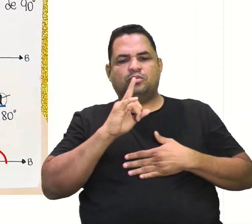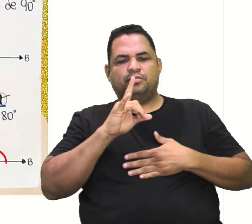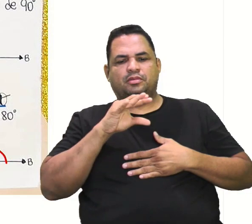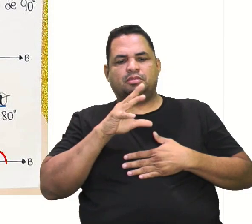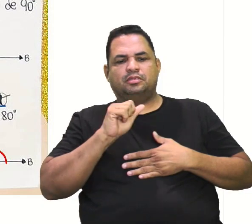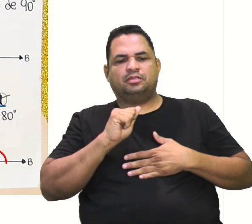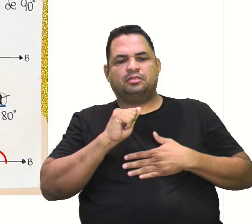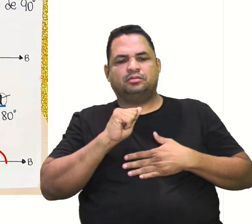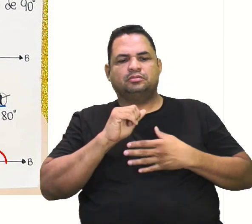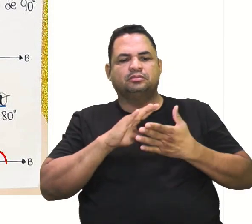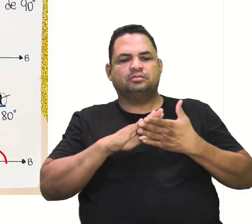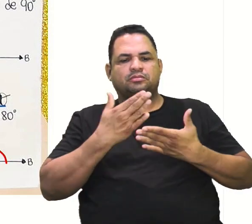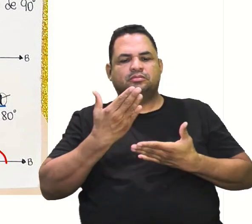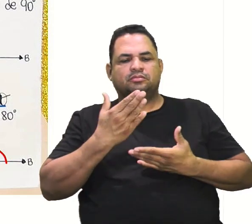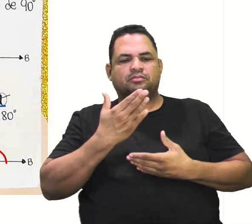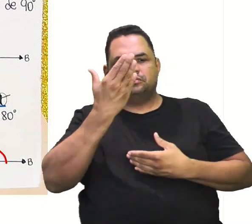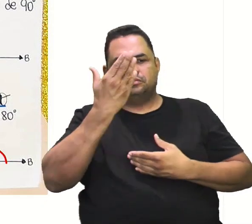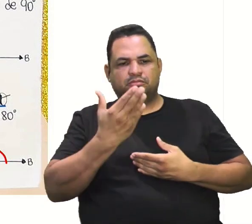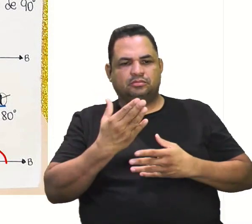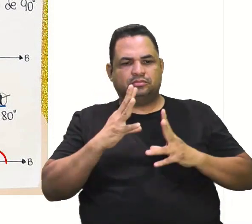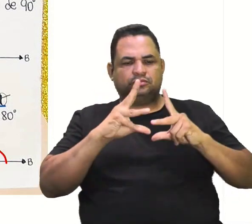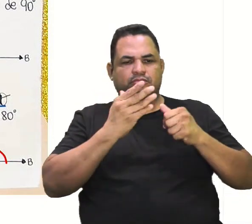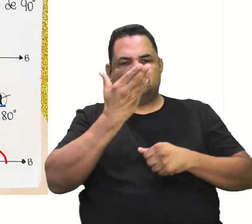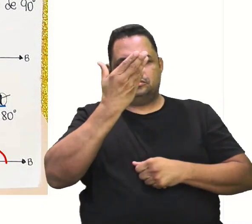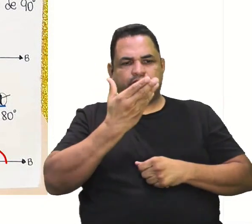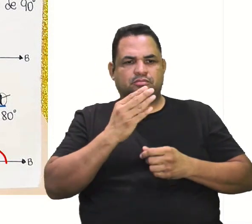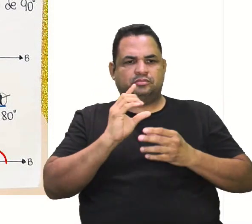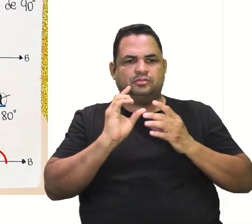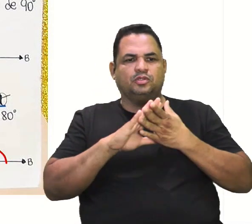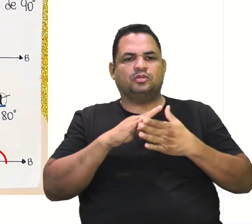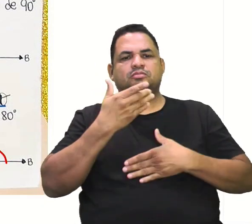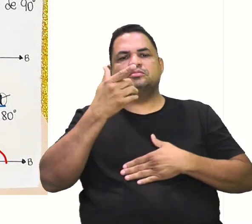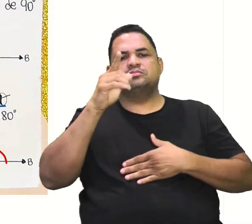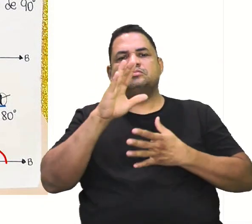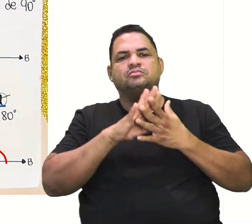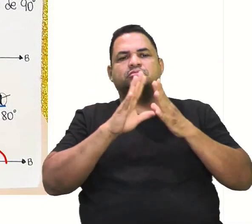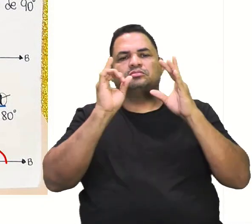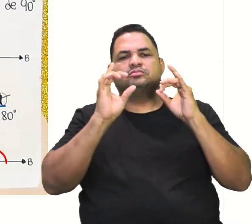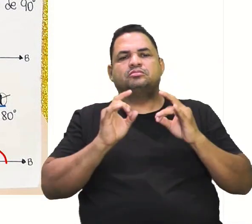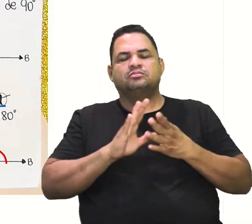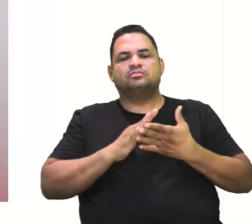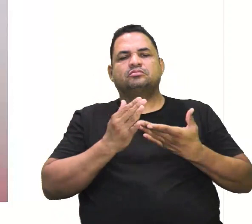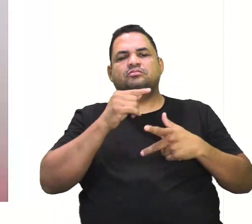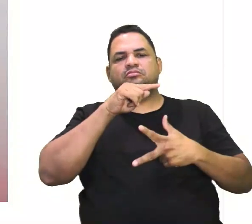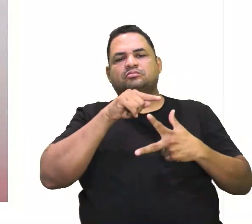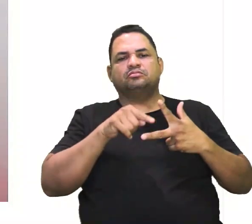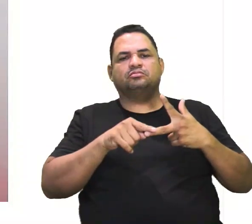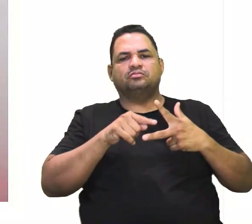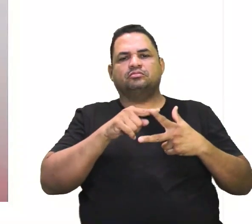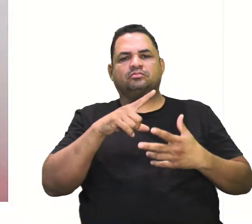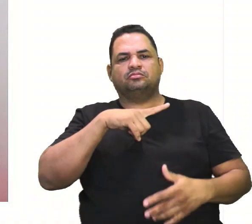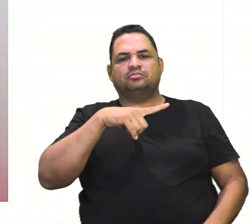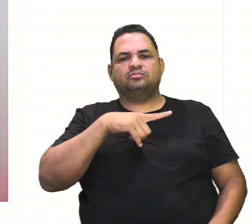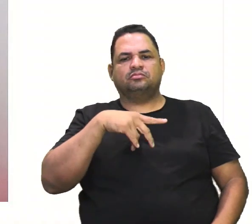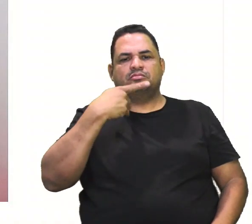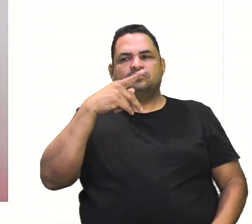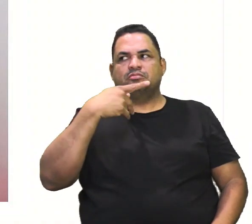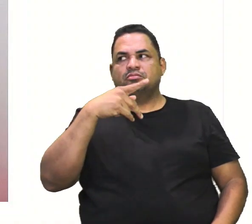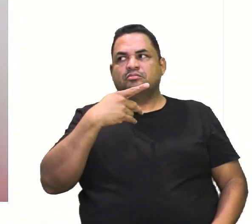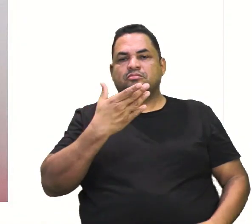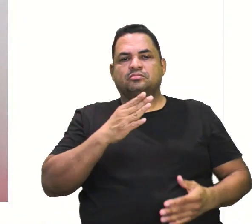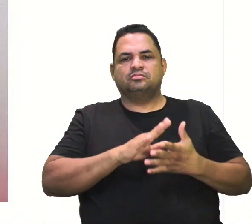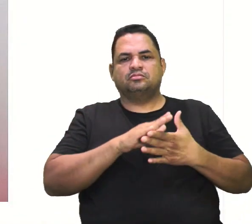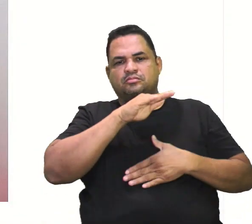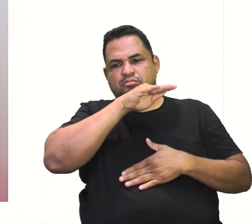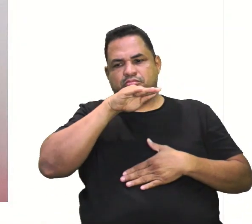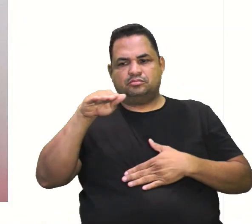complementar, suplementar, congruente, consecutivo, outros detalhezinhos aqui sobre ângulos, tá certo? E aqui tem um falando de